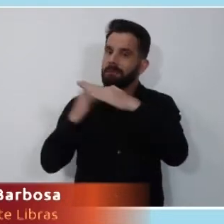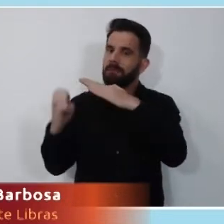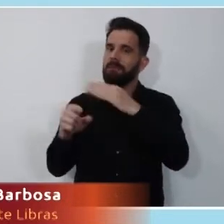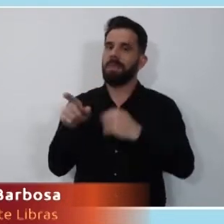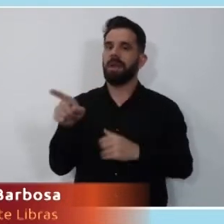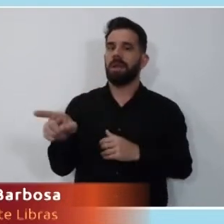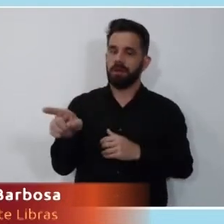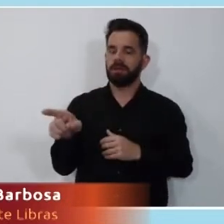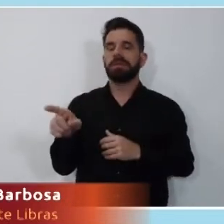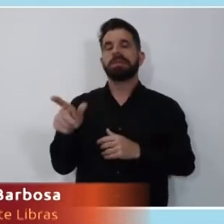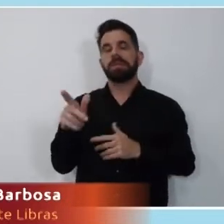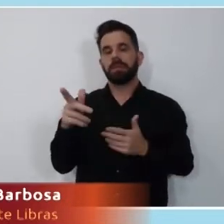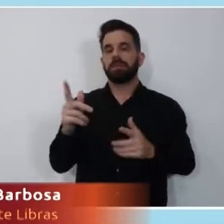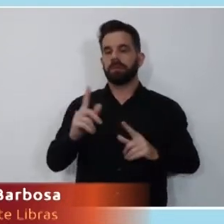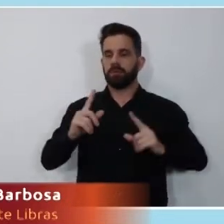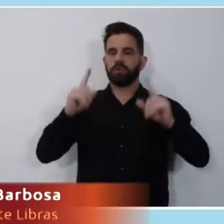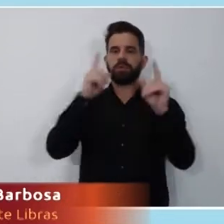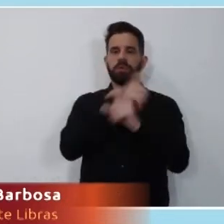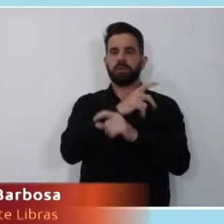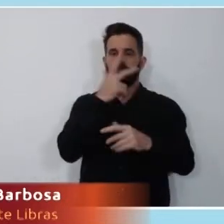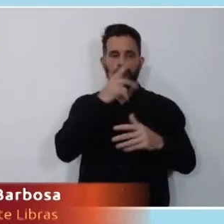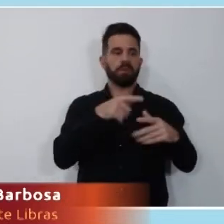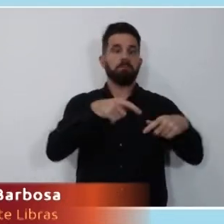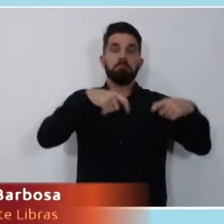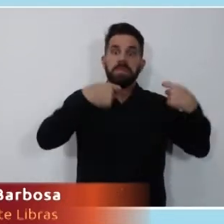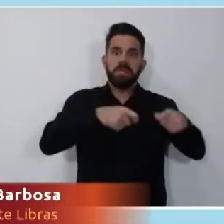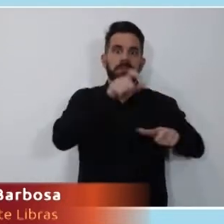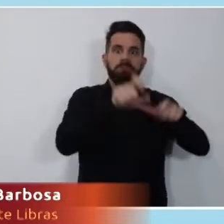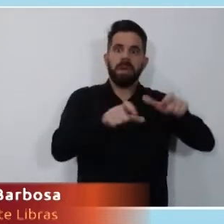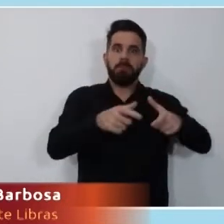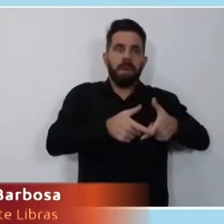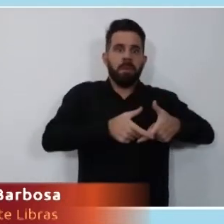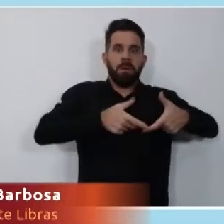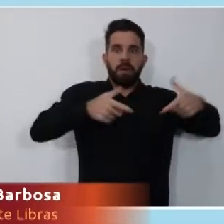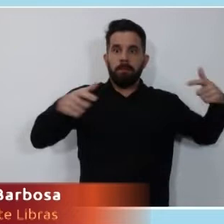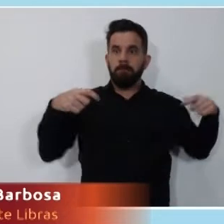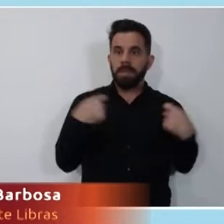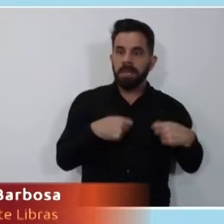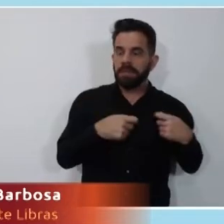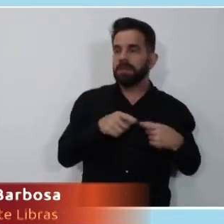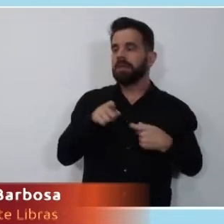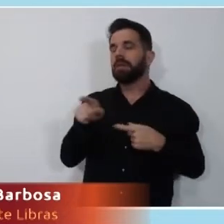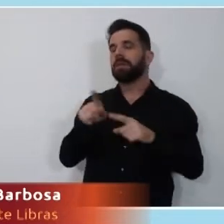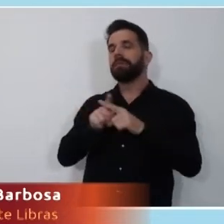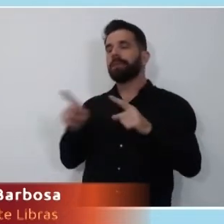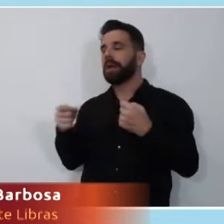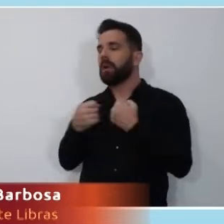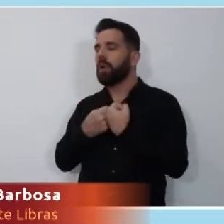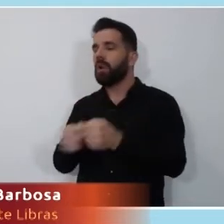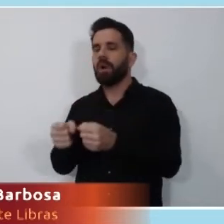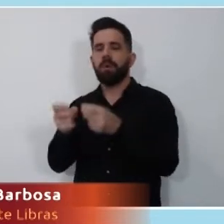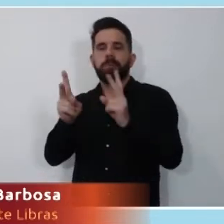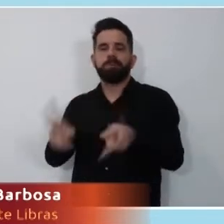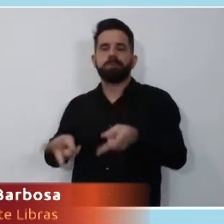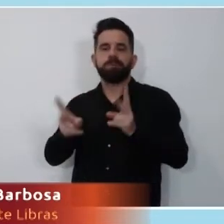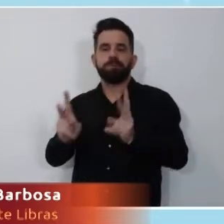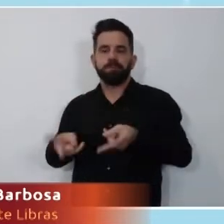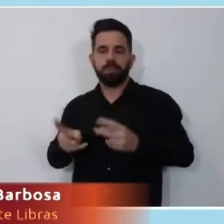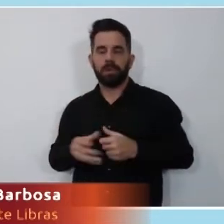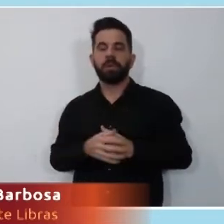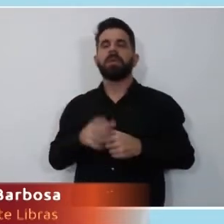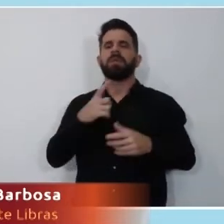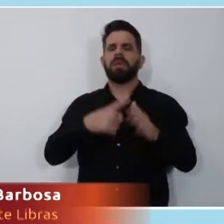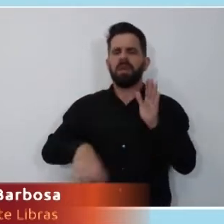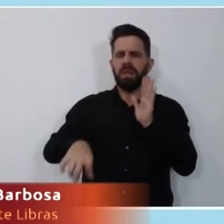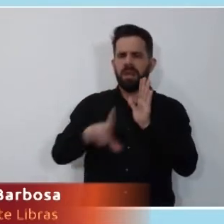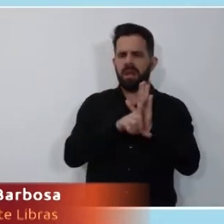para o sistema. Tanto que agora estão com uma nova lei, né? Nós temos uma nova lei para a CMTC, e agora se